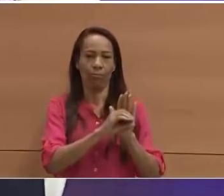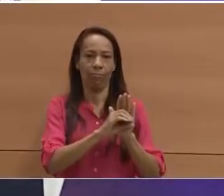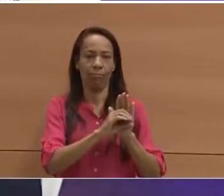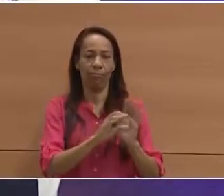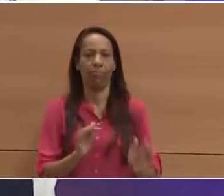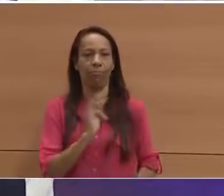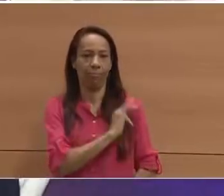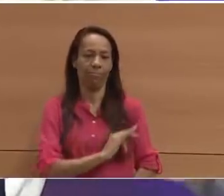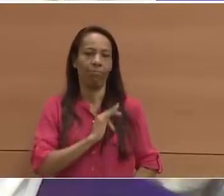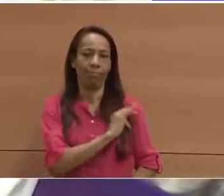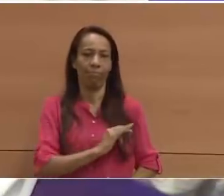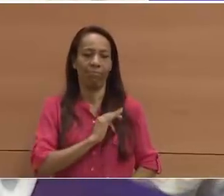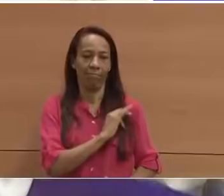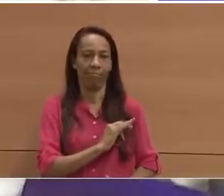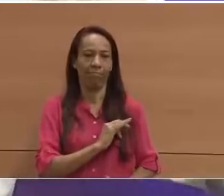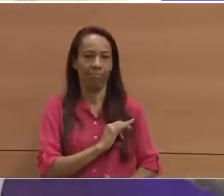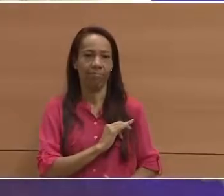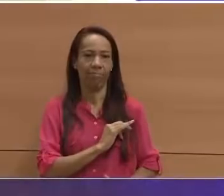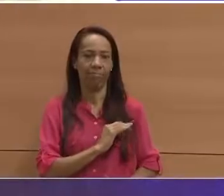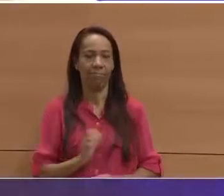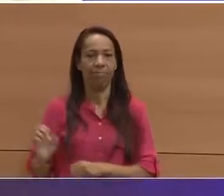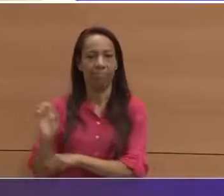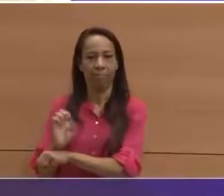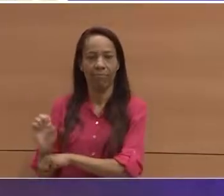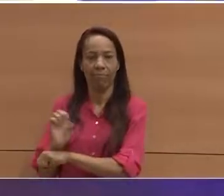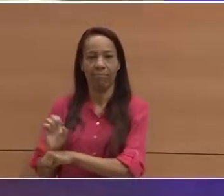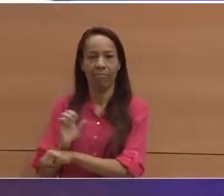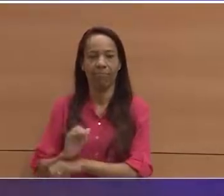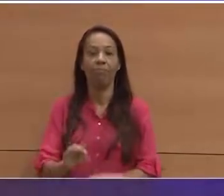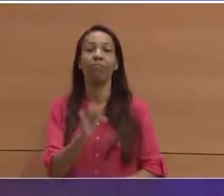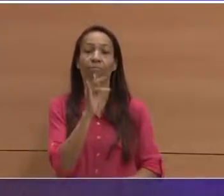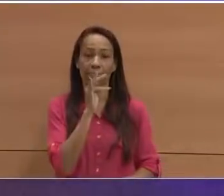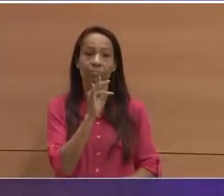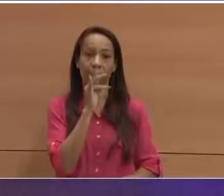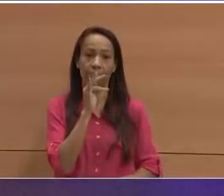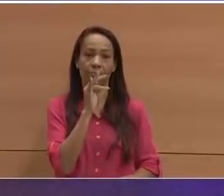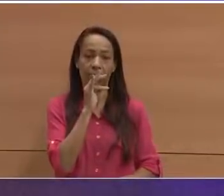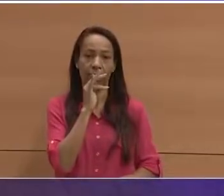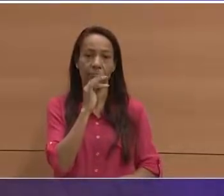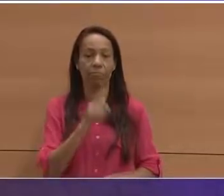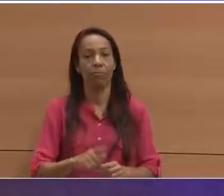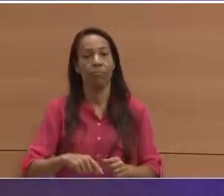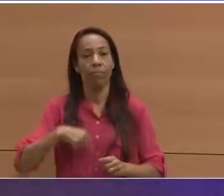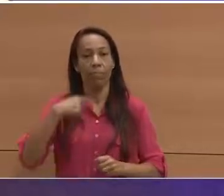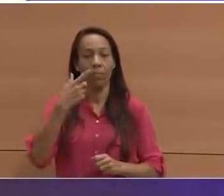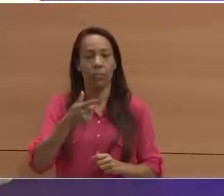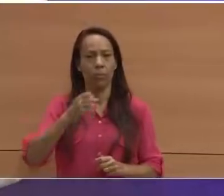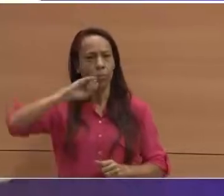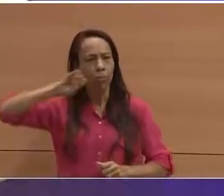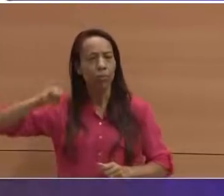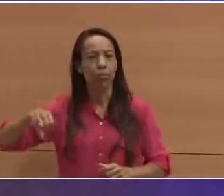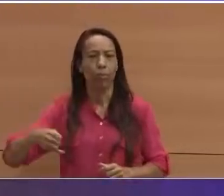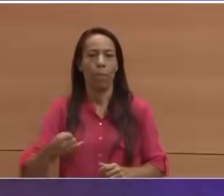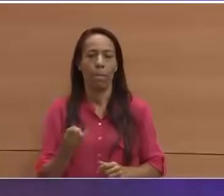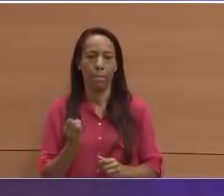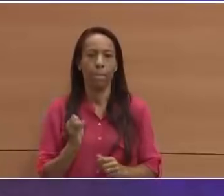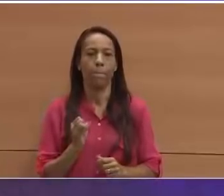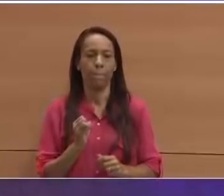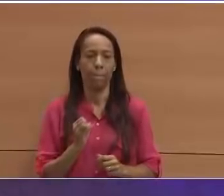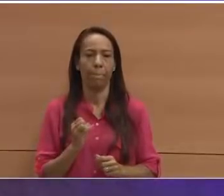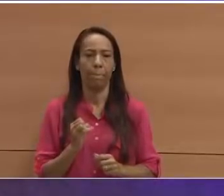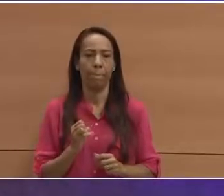Efésios e Filemão, não é? E depois ele teve uma oportunidade, né, já que os